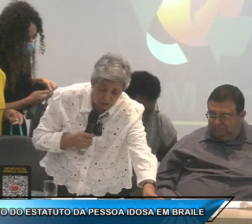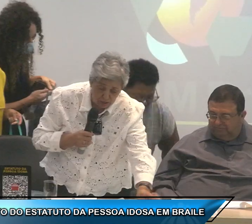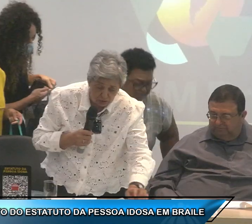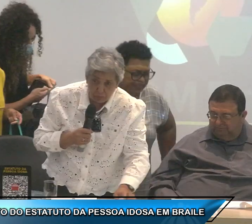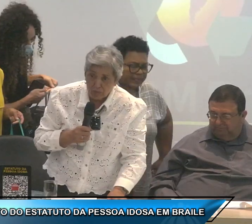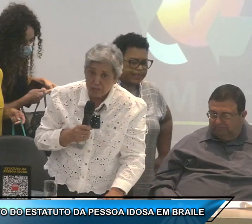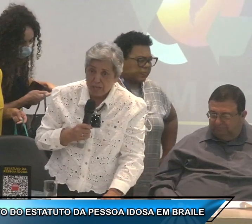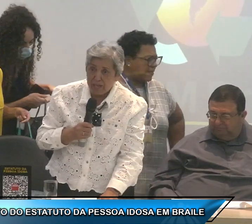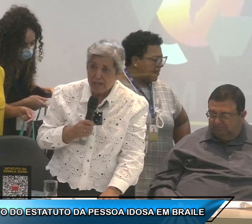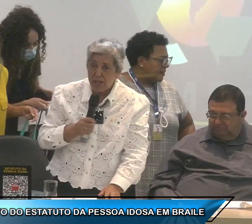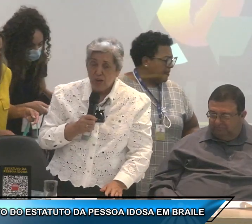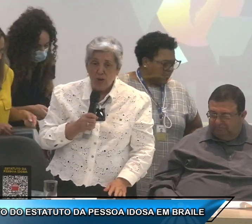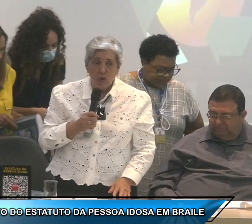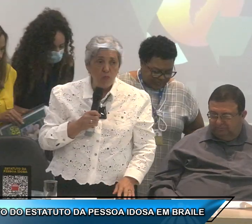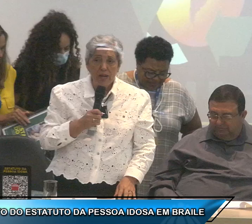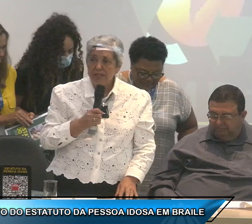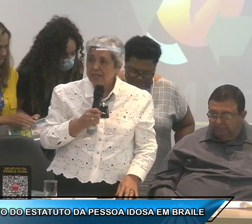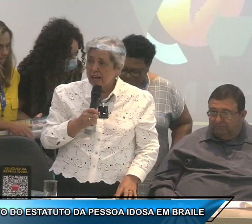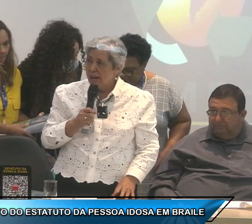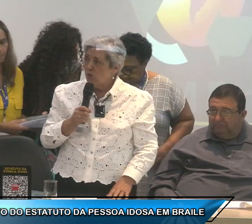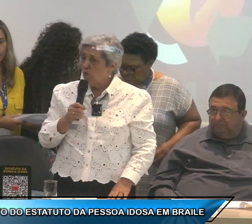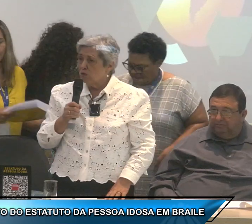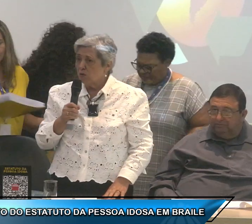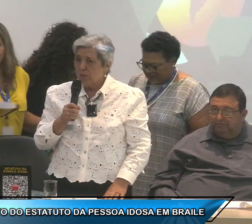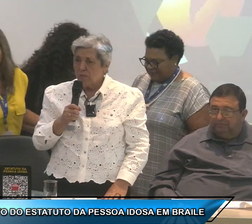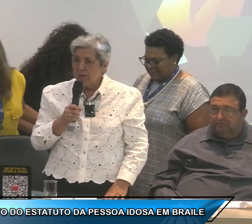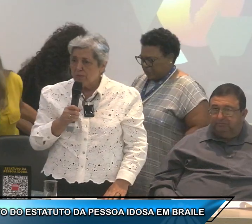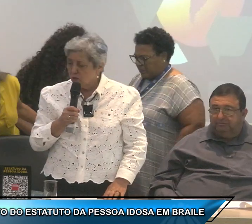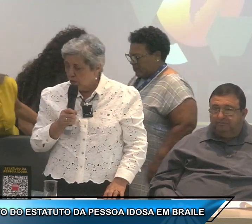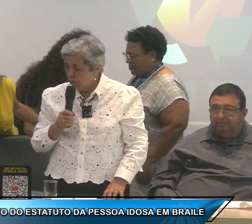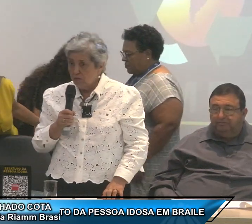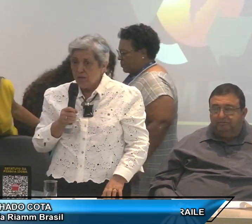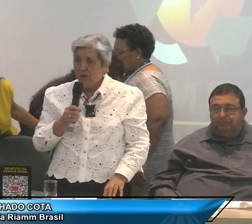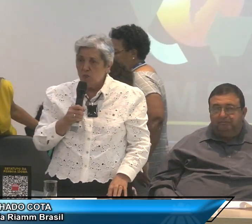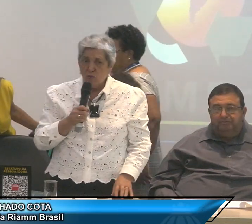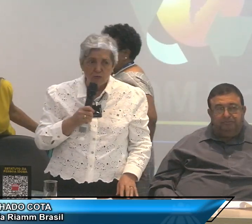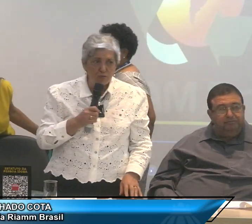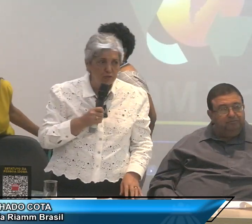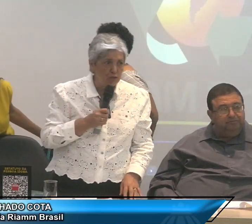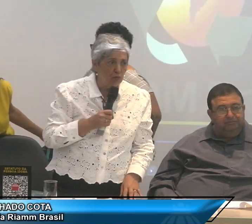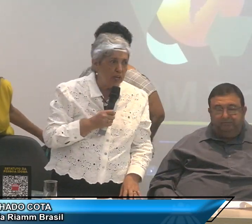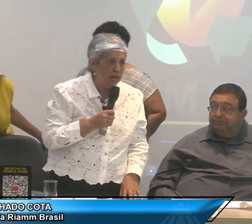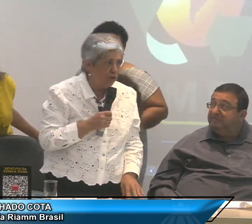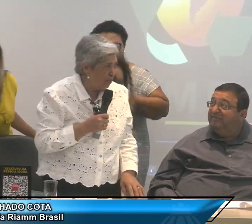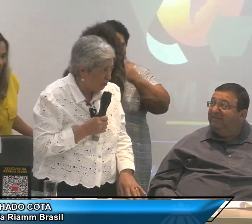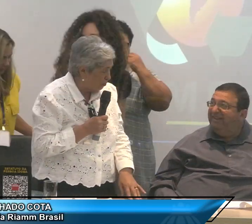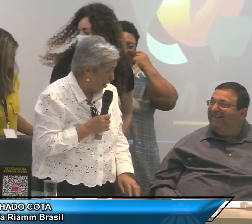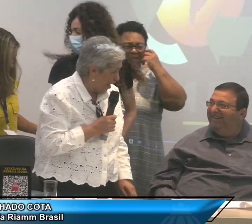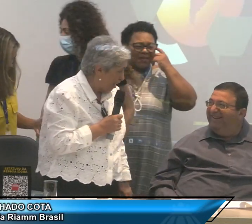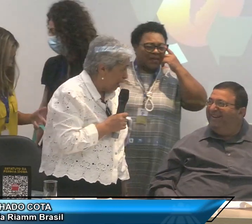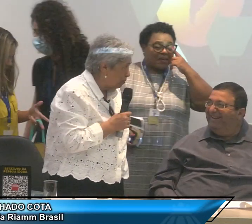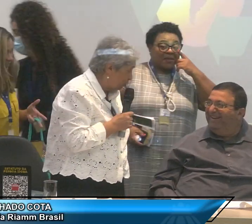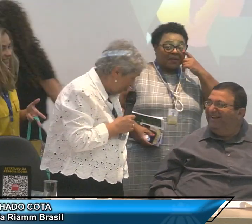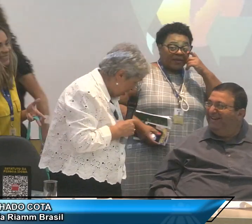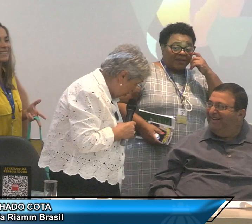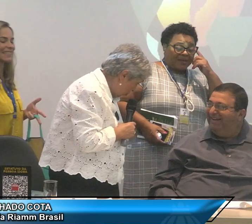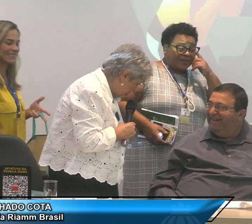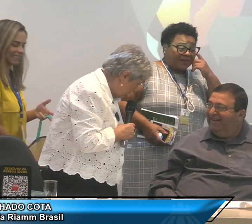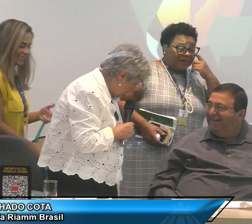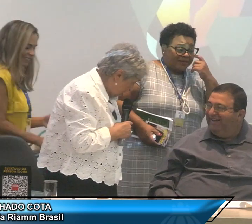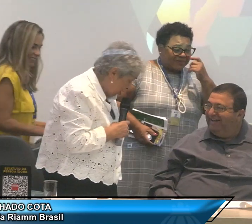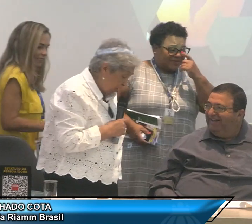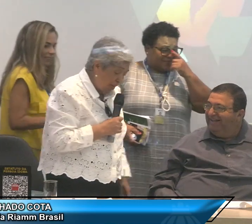muito grande, porque um era cego, o outro com problema de coluna, o outro não sei o quê, não dava para carregar muito,